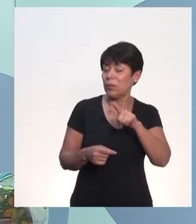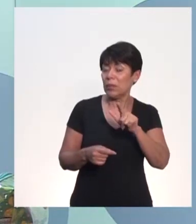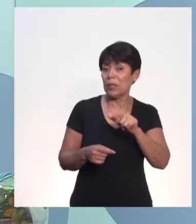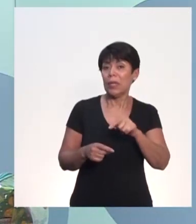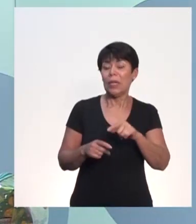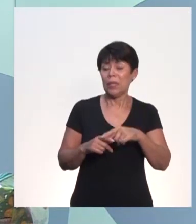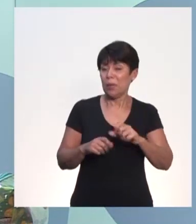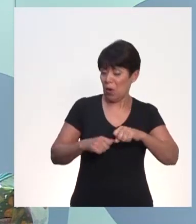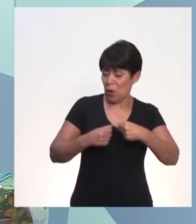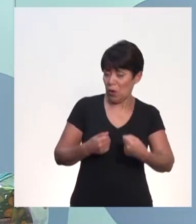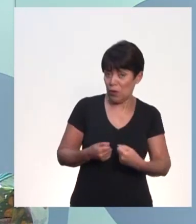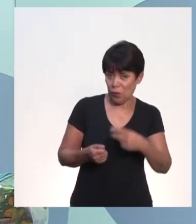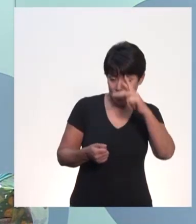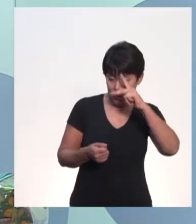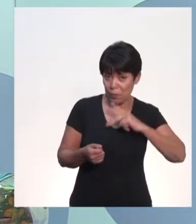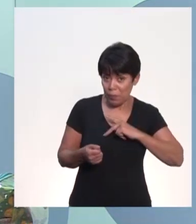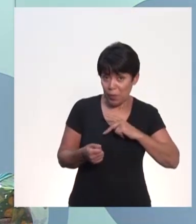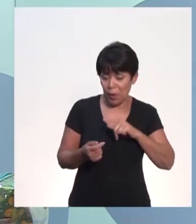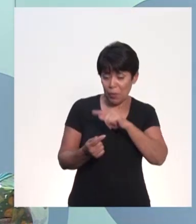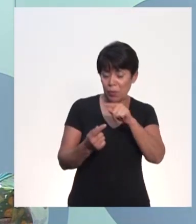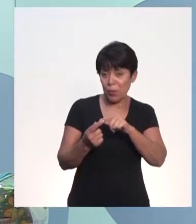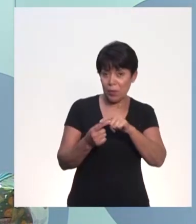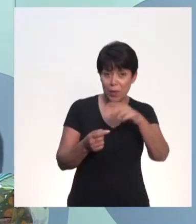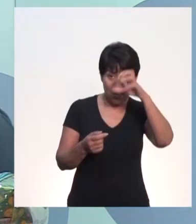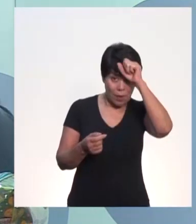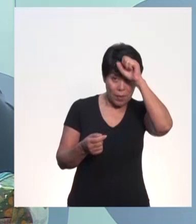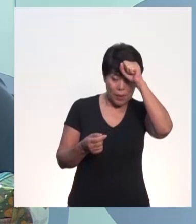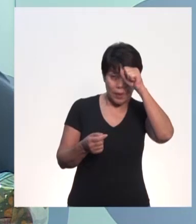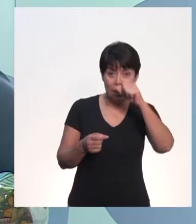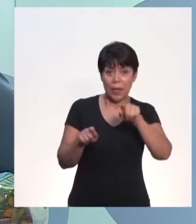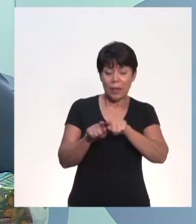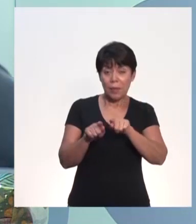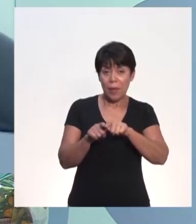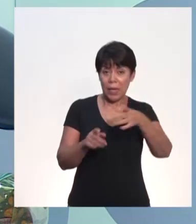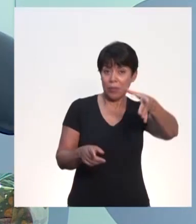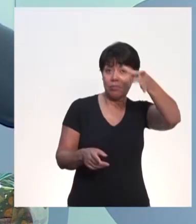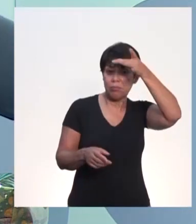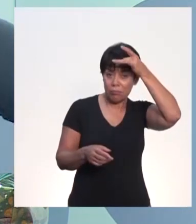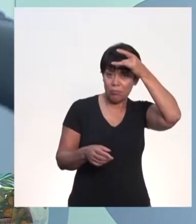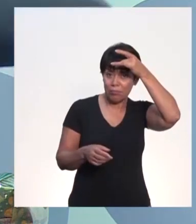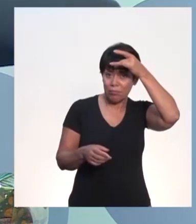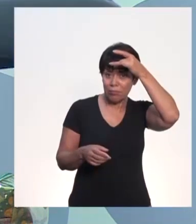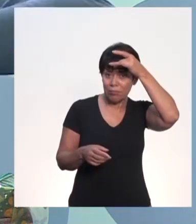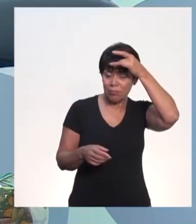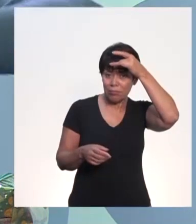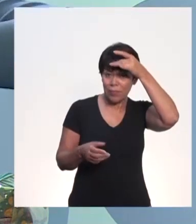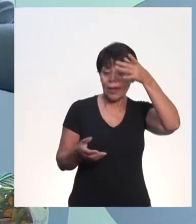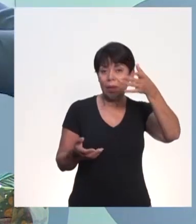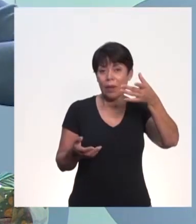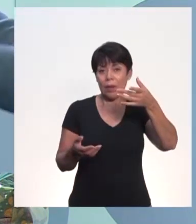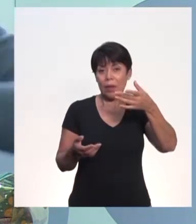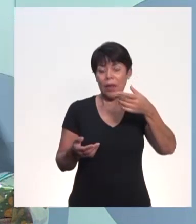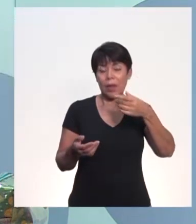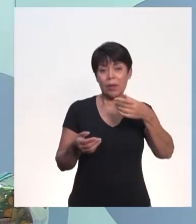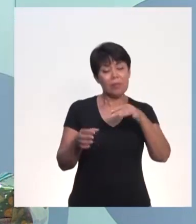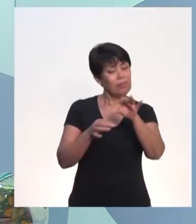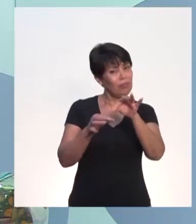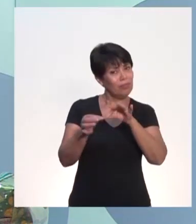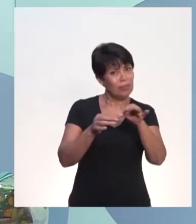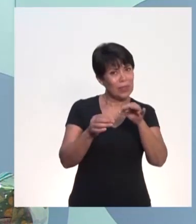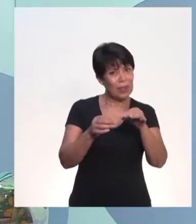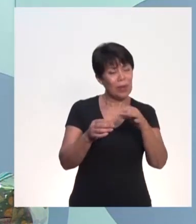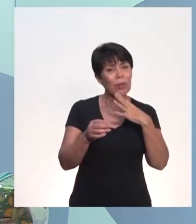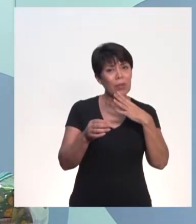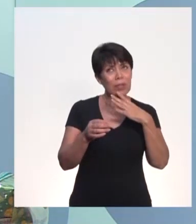para conseguir aprender ou para conseguir meio que acomodar aquelas aprendizagens que a